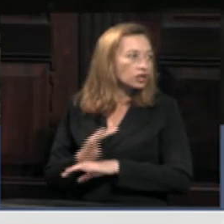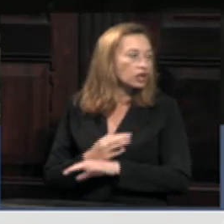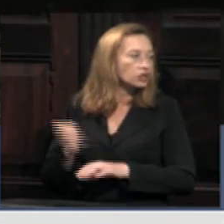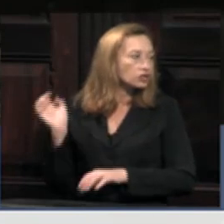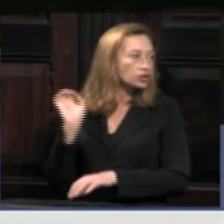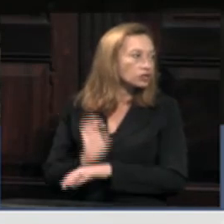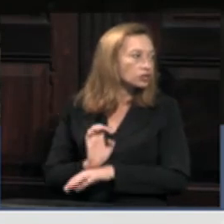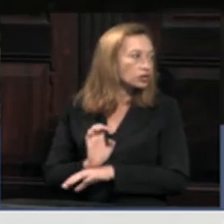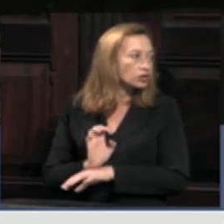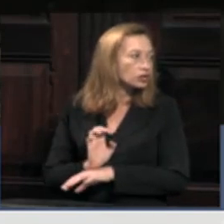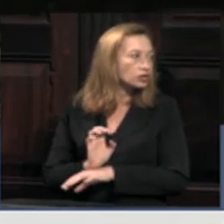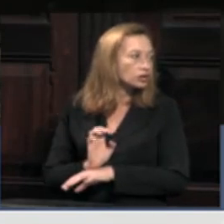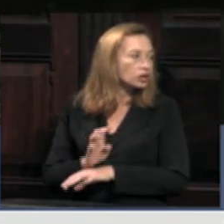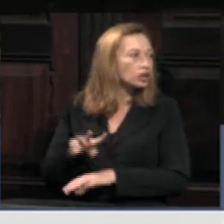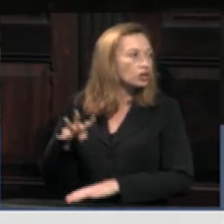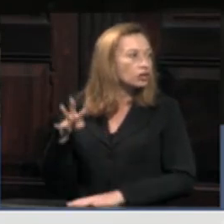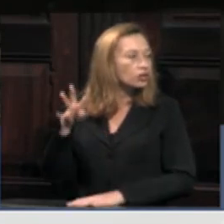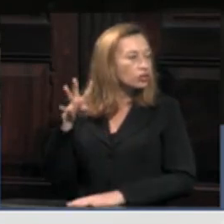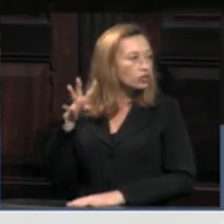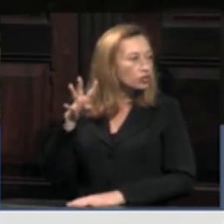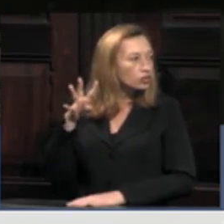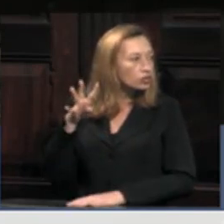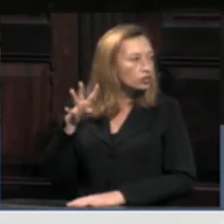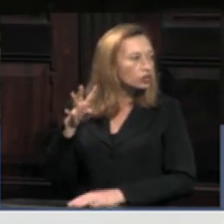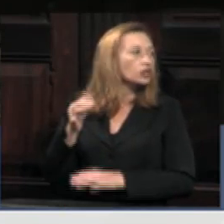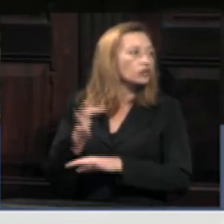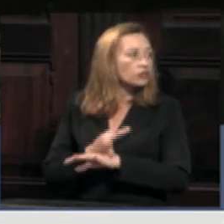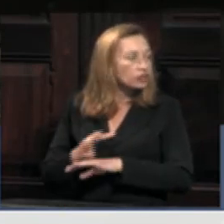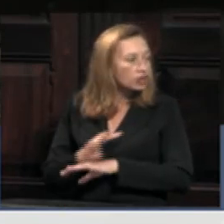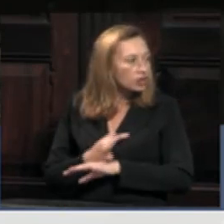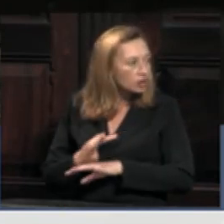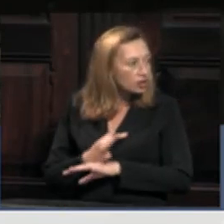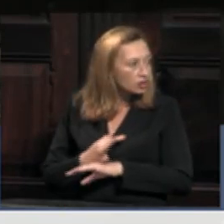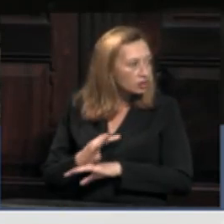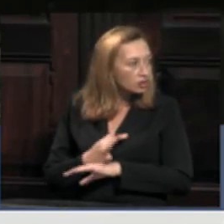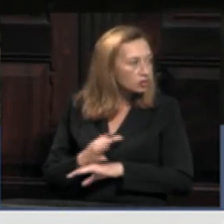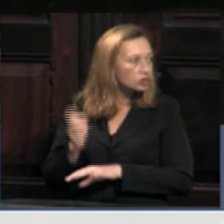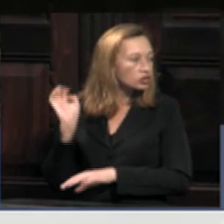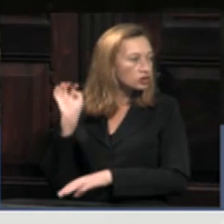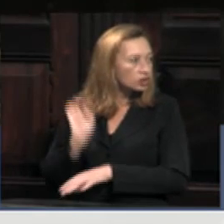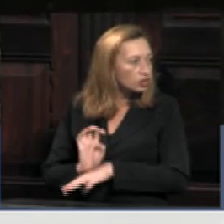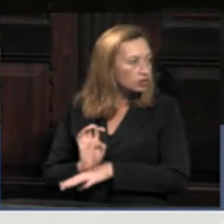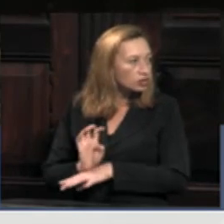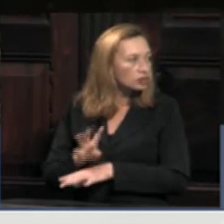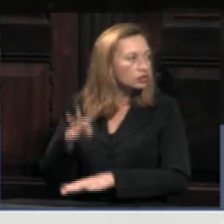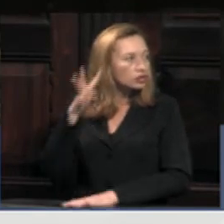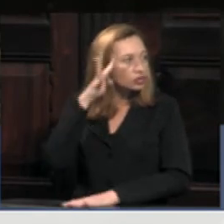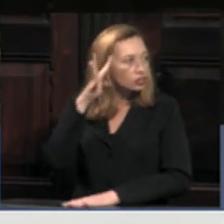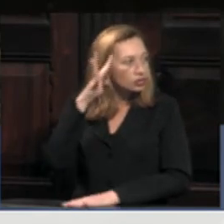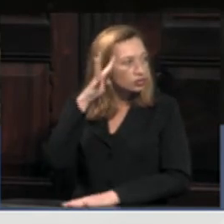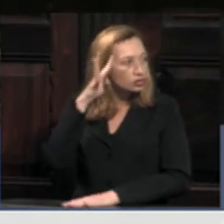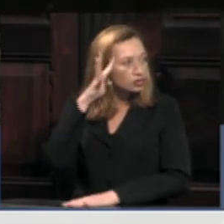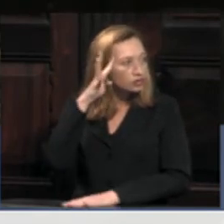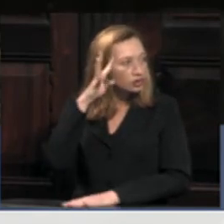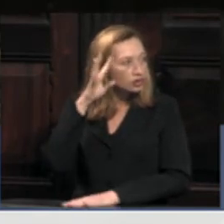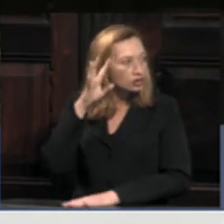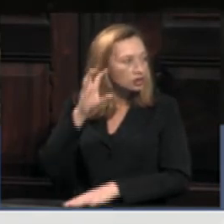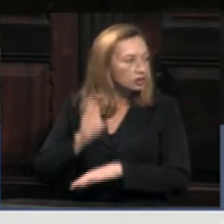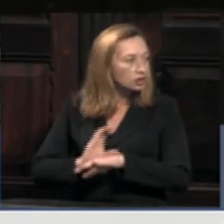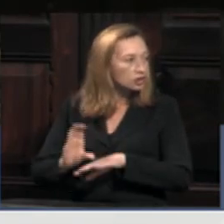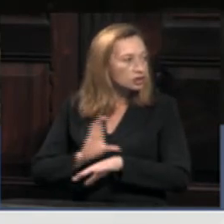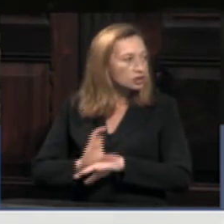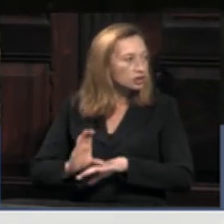bancário a quarta-feira, que institui feriado estadual bancário na quarta-feira de cinzas e dá